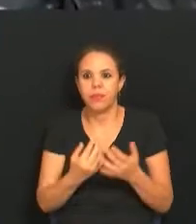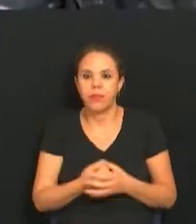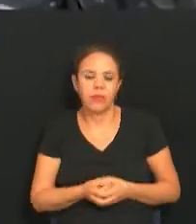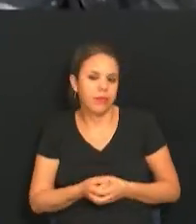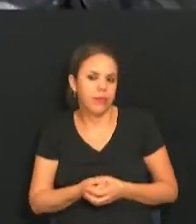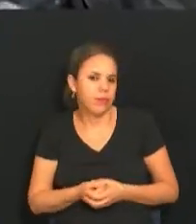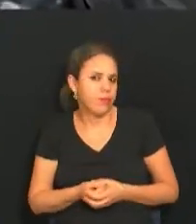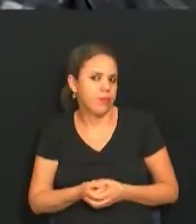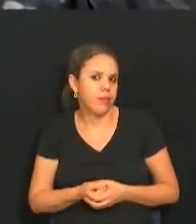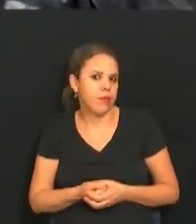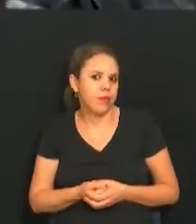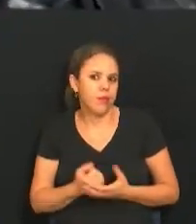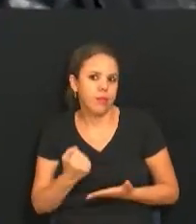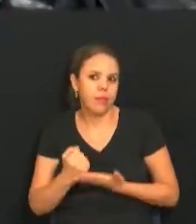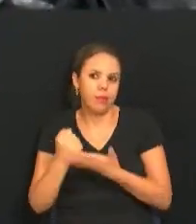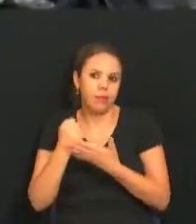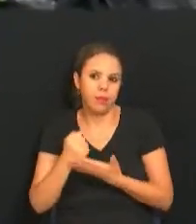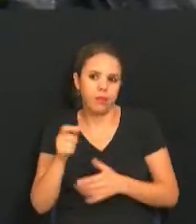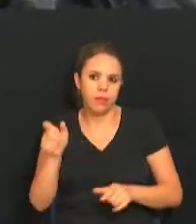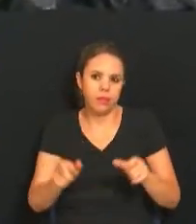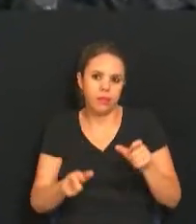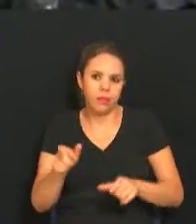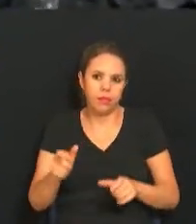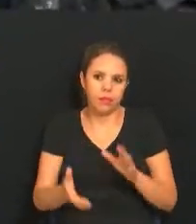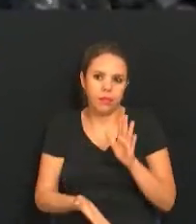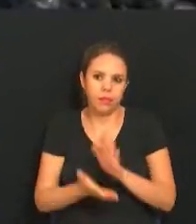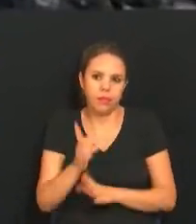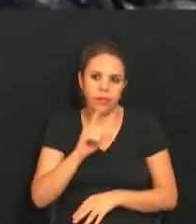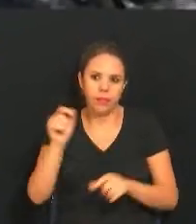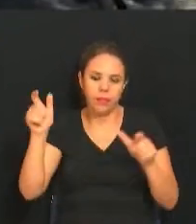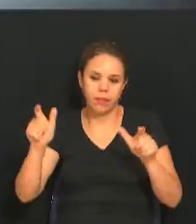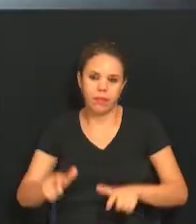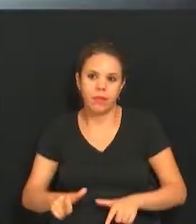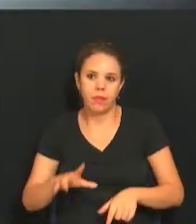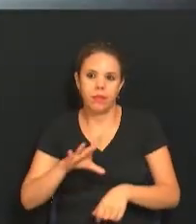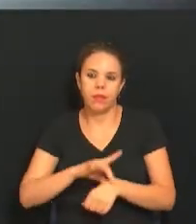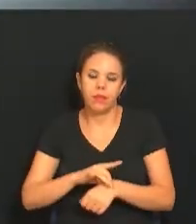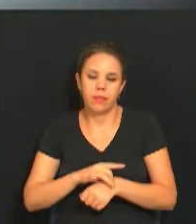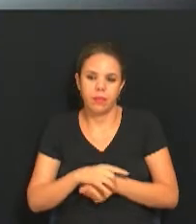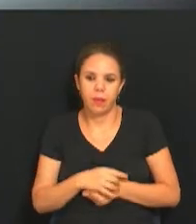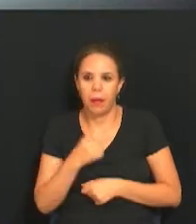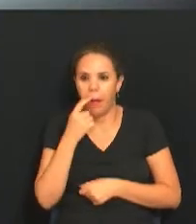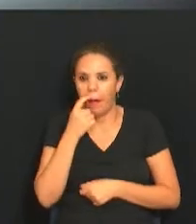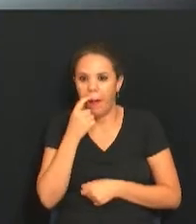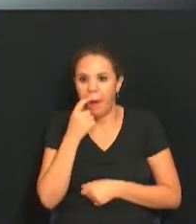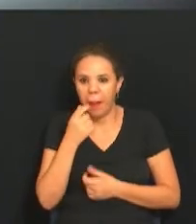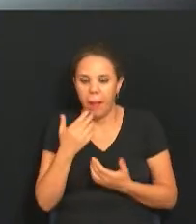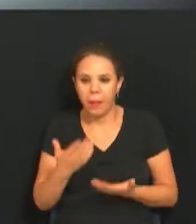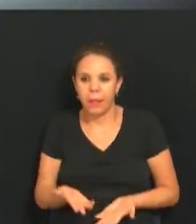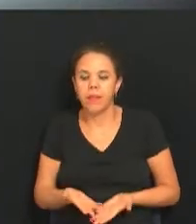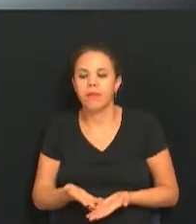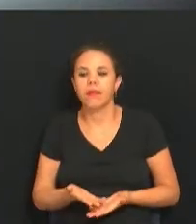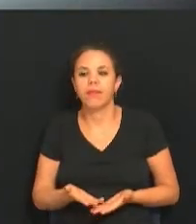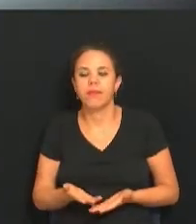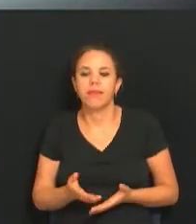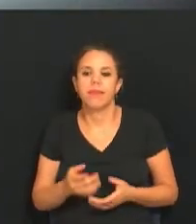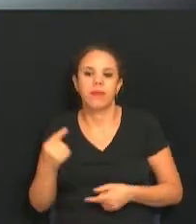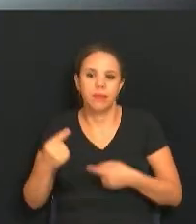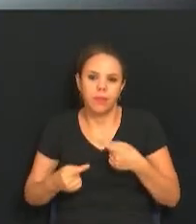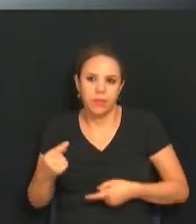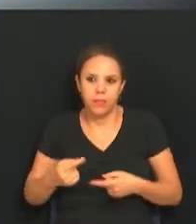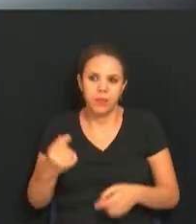também ajudam indivíduos a sair do ambiente em segurança. A partir dessa discussão, acho que foi